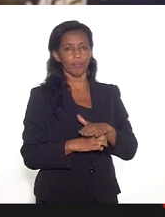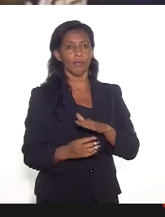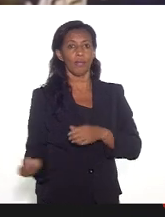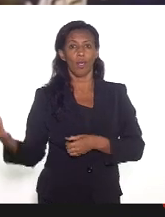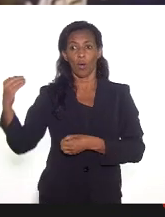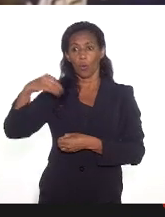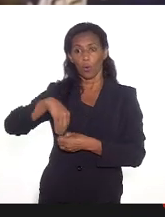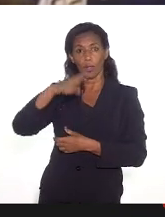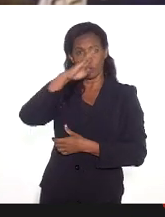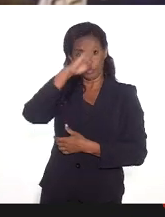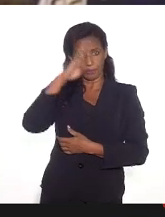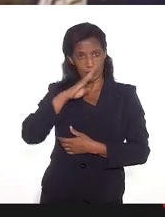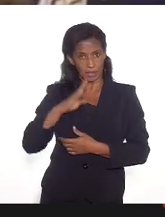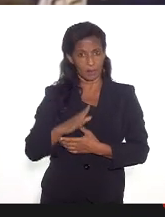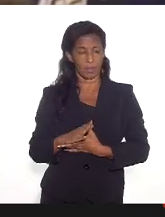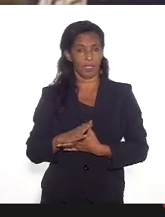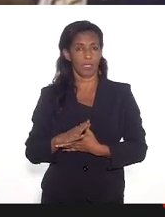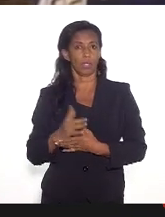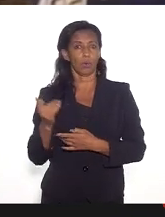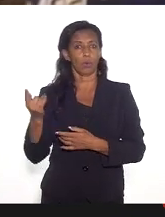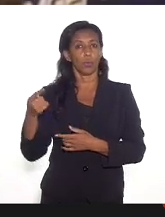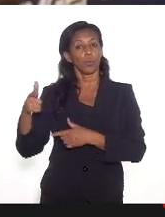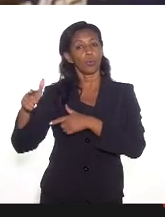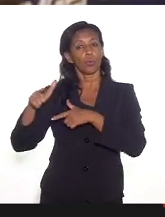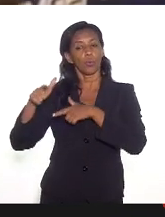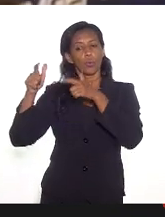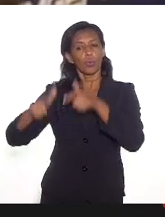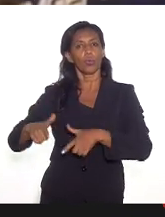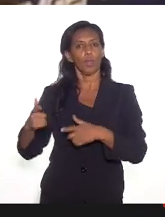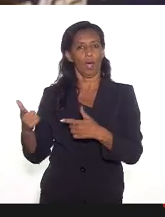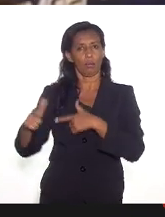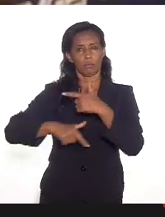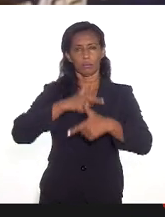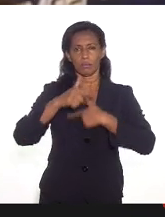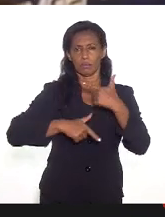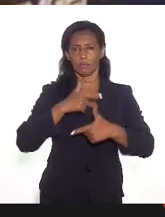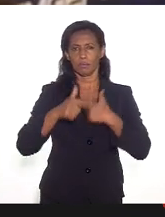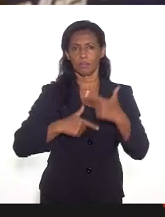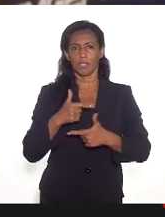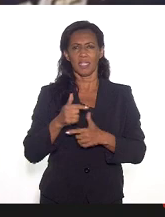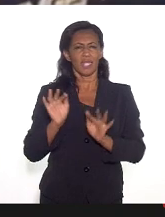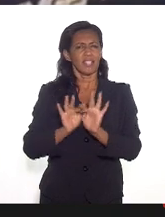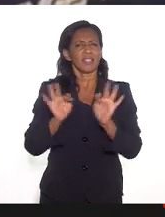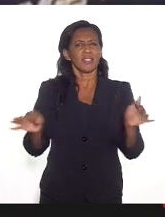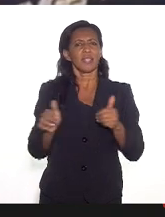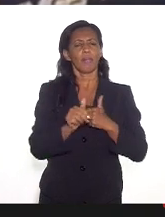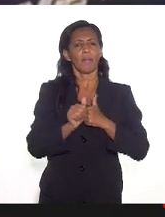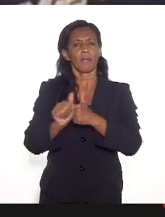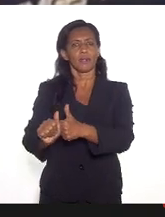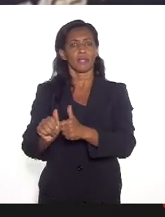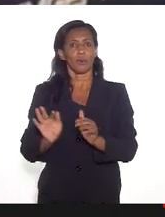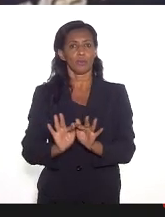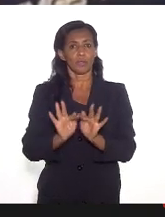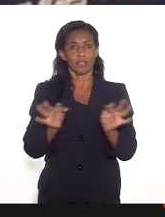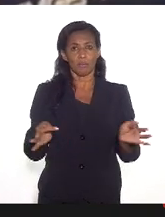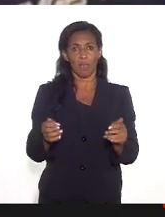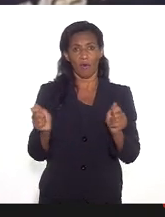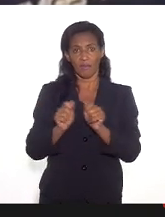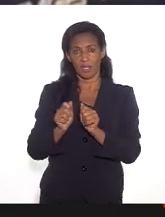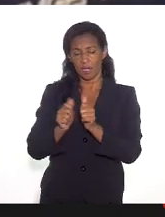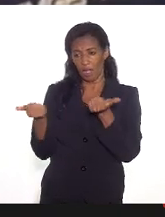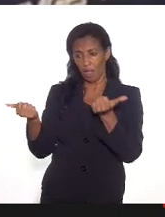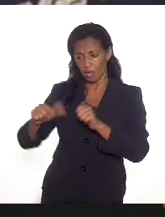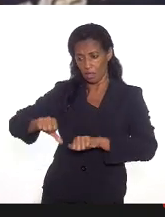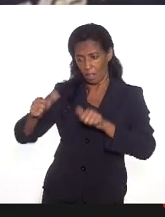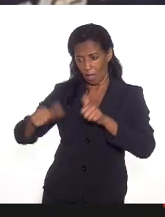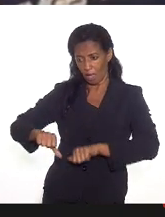fornecedores brasileiros no conteúdo local. E é muito simples o instrumento de pressão que nós temos. Simplesmente, ao fazer análise